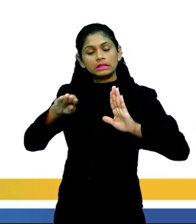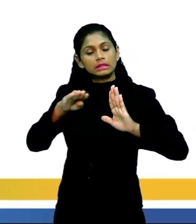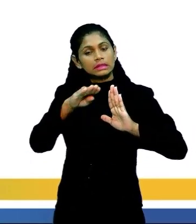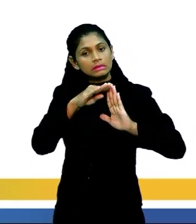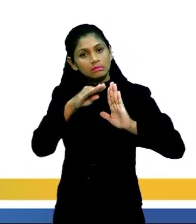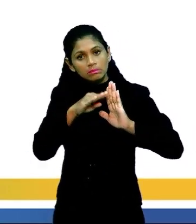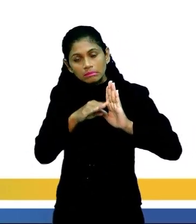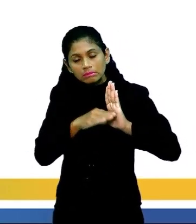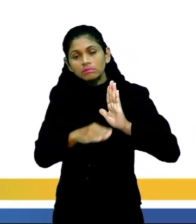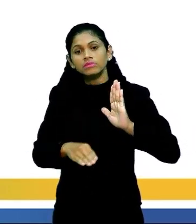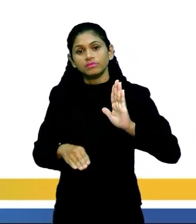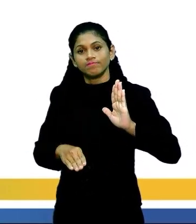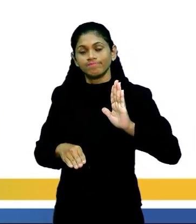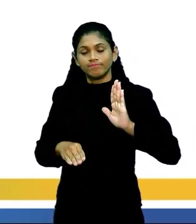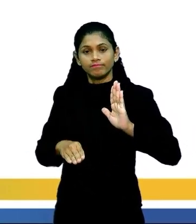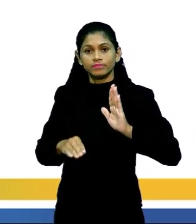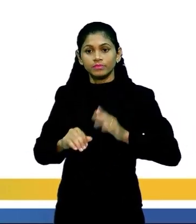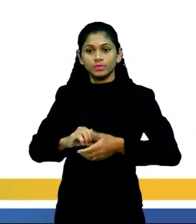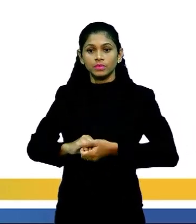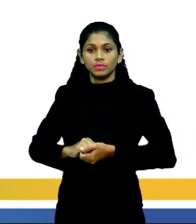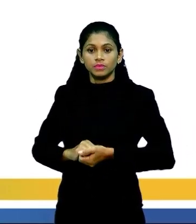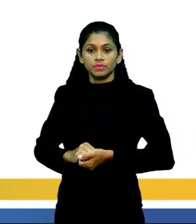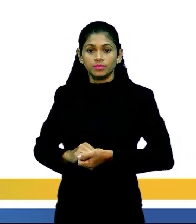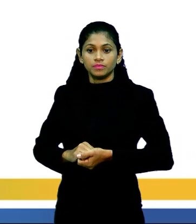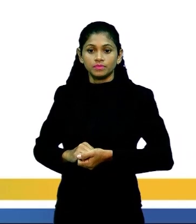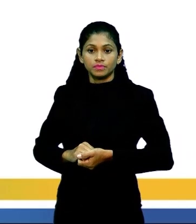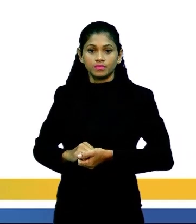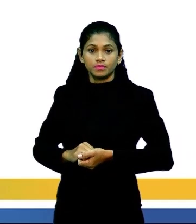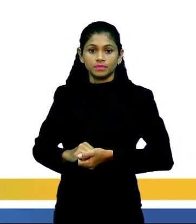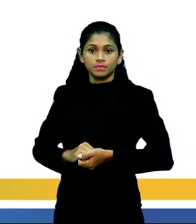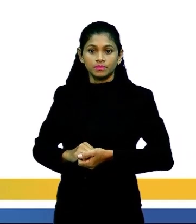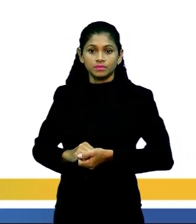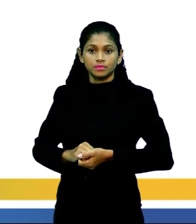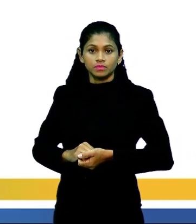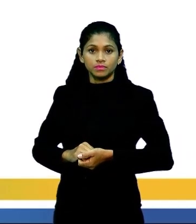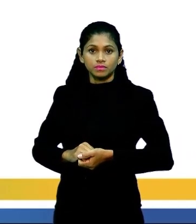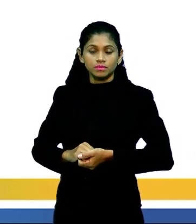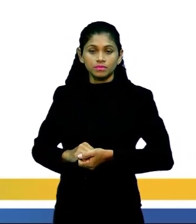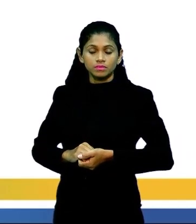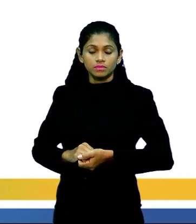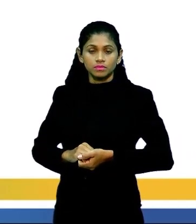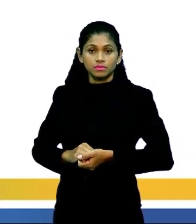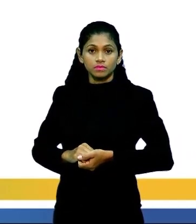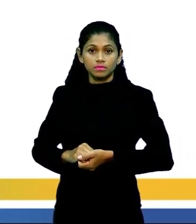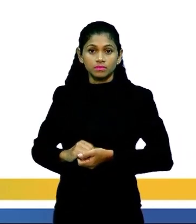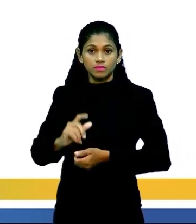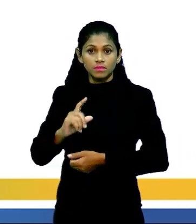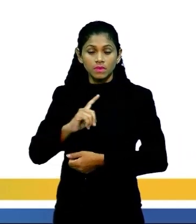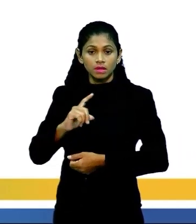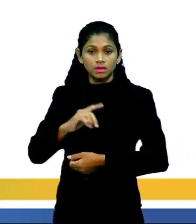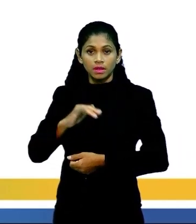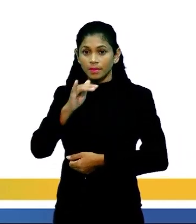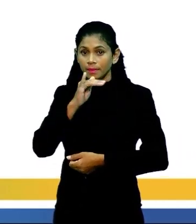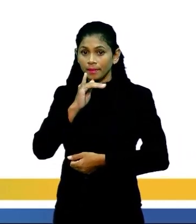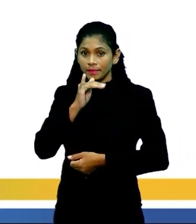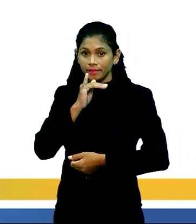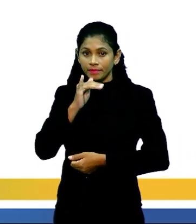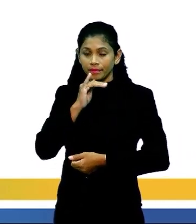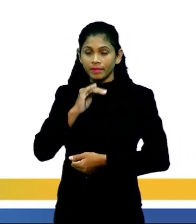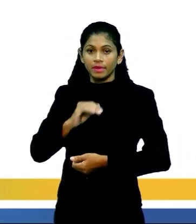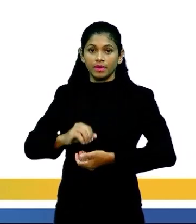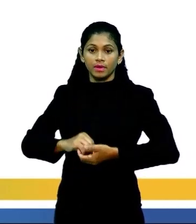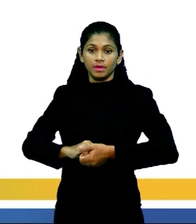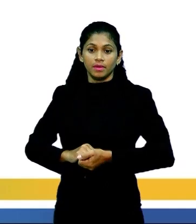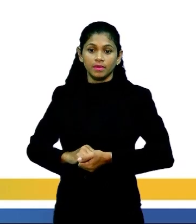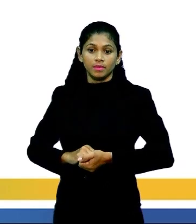para todas as pessoas da frase, ok? Então nós temos ali o exemplo: I can ride